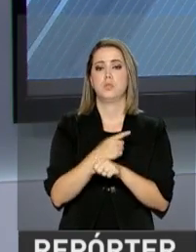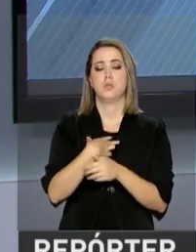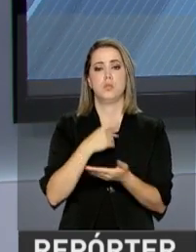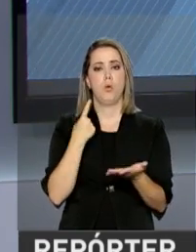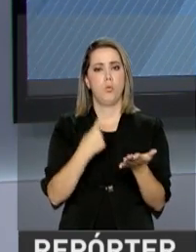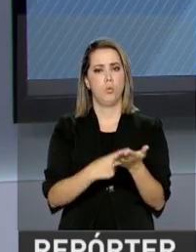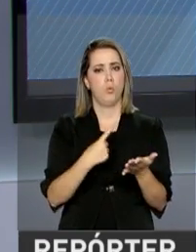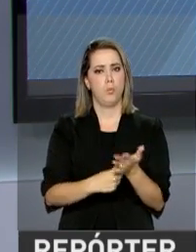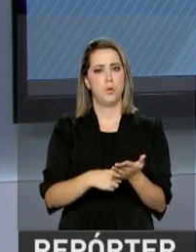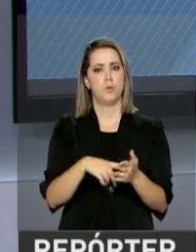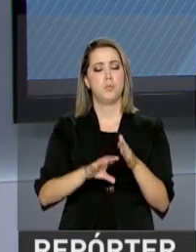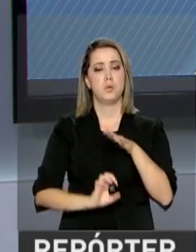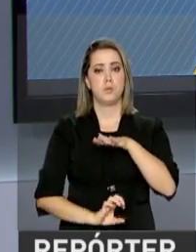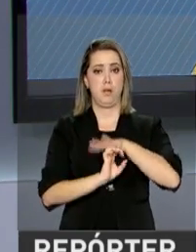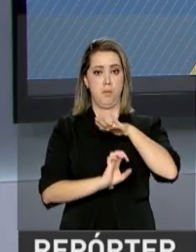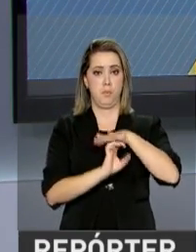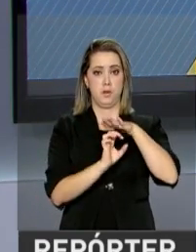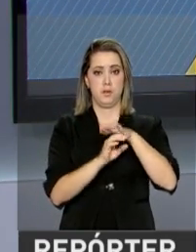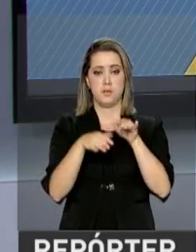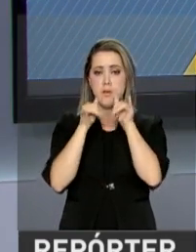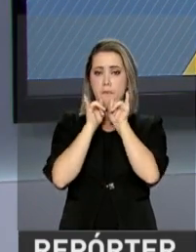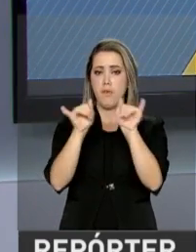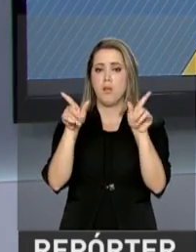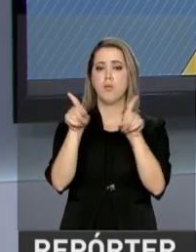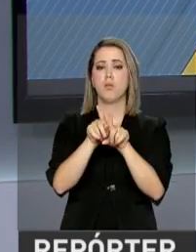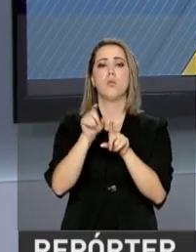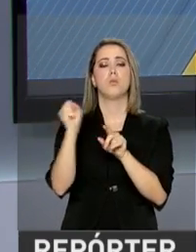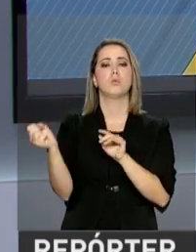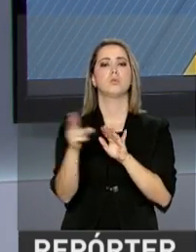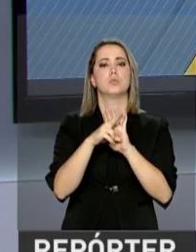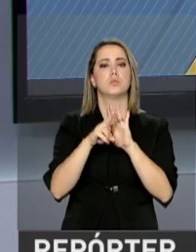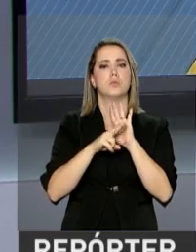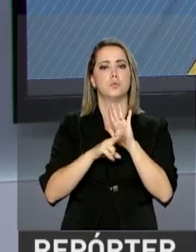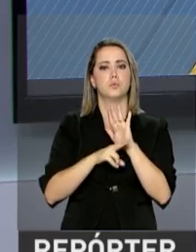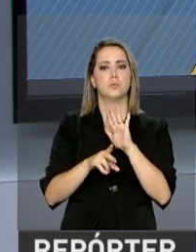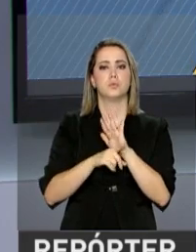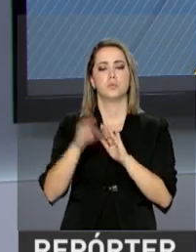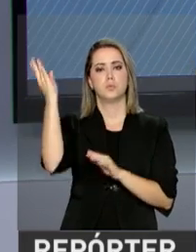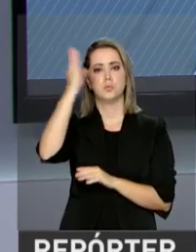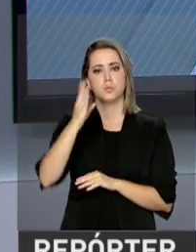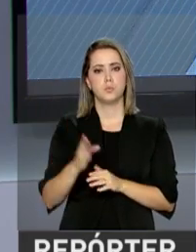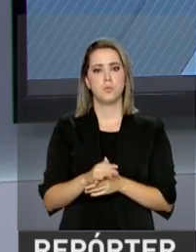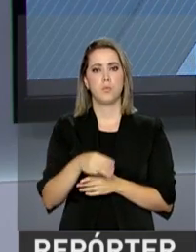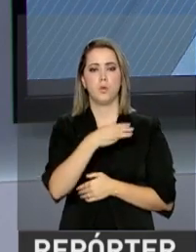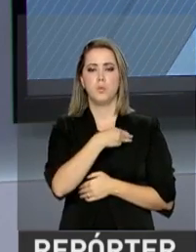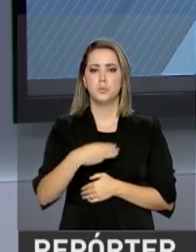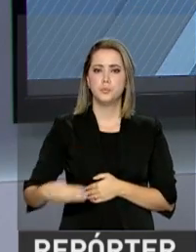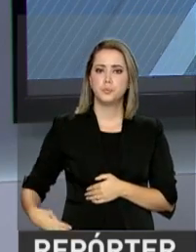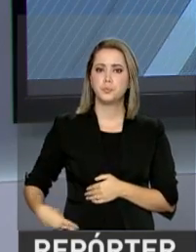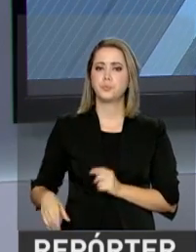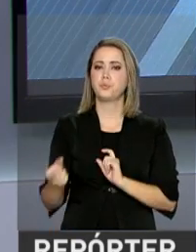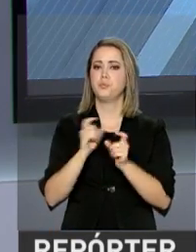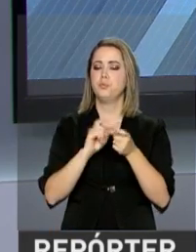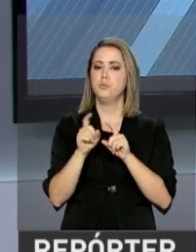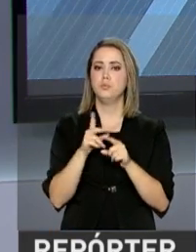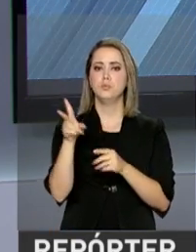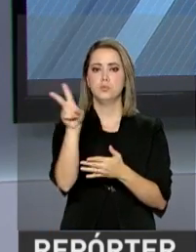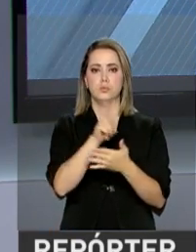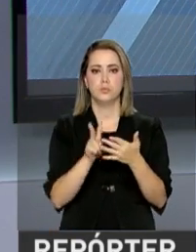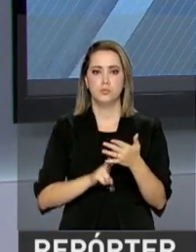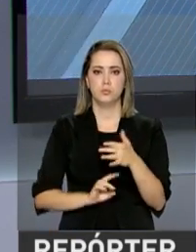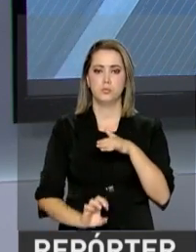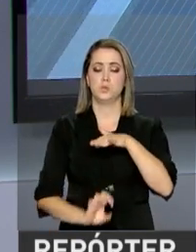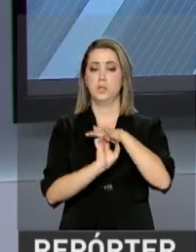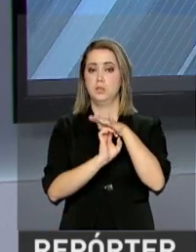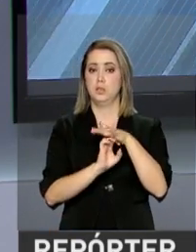nota a agência destacou a importância das reformas em no Brasil para o ministério da fazenda